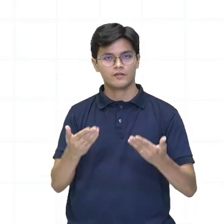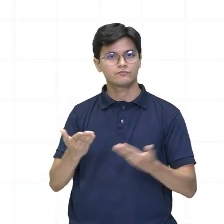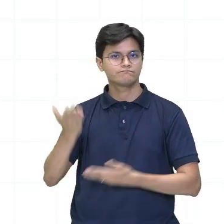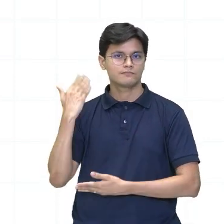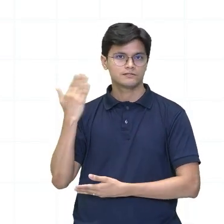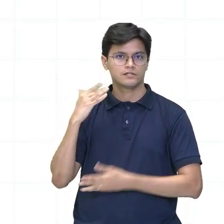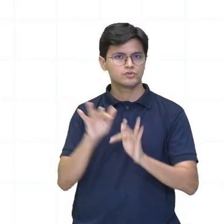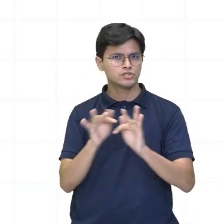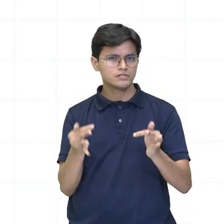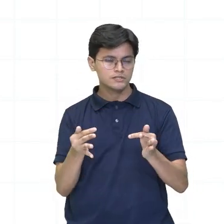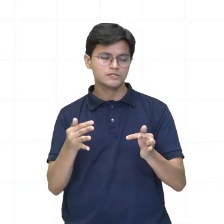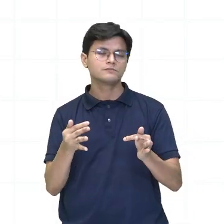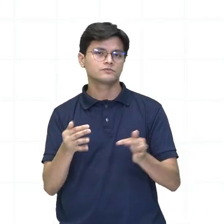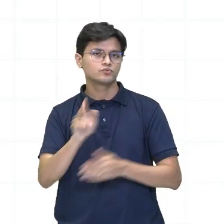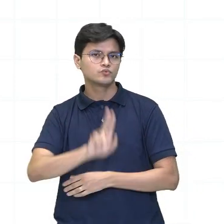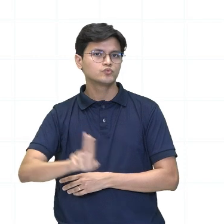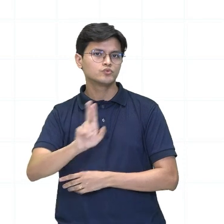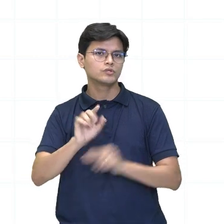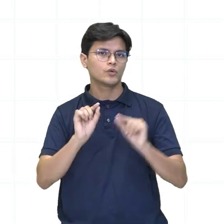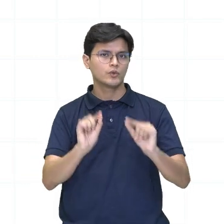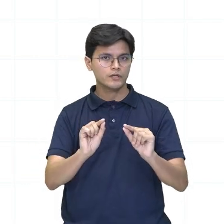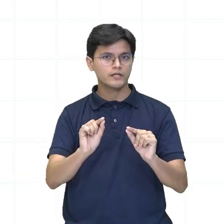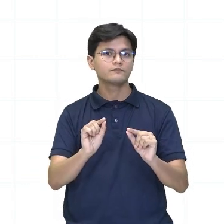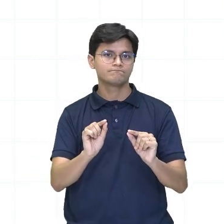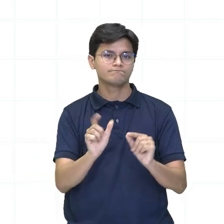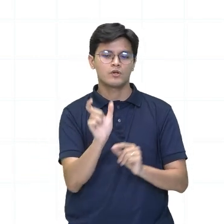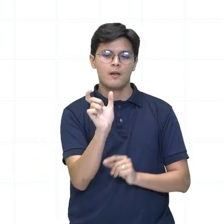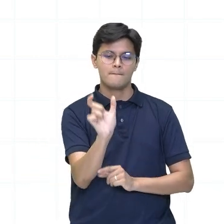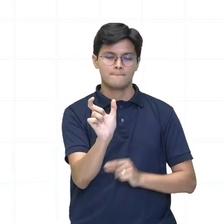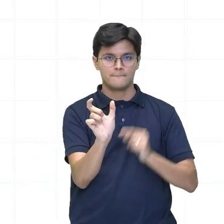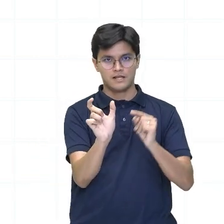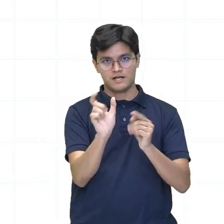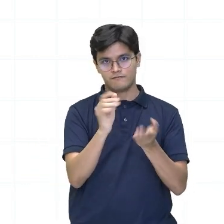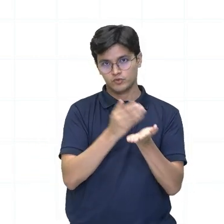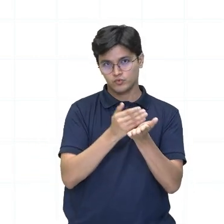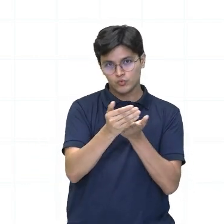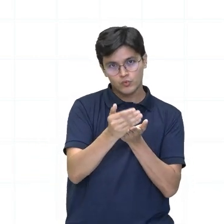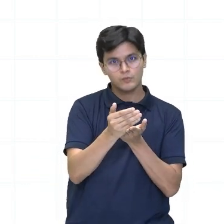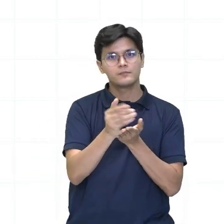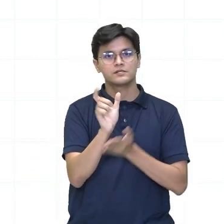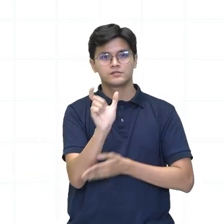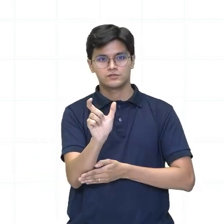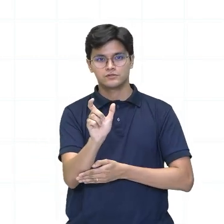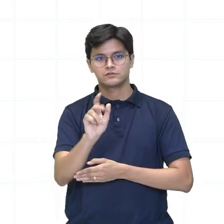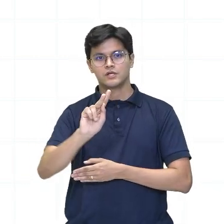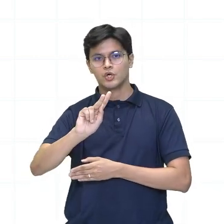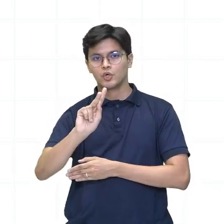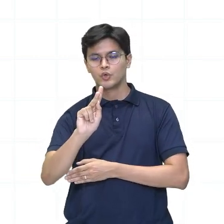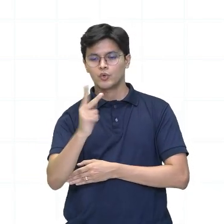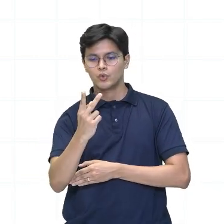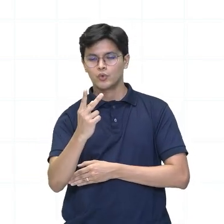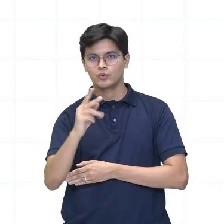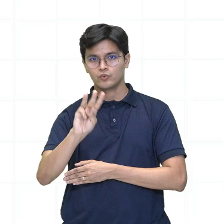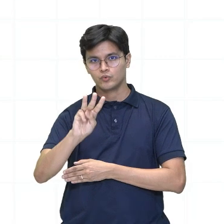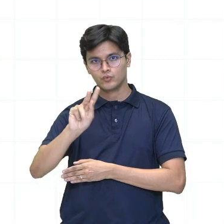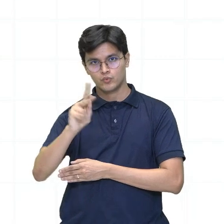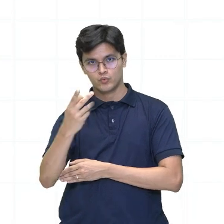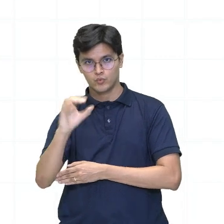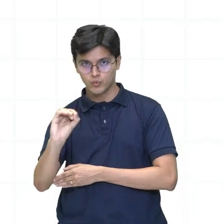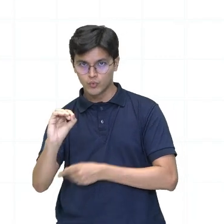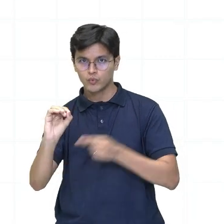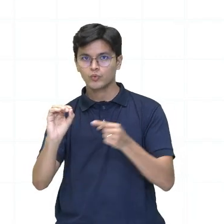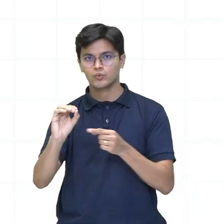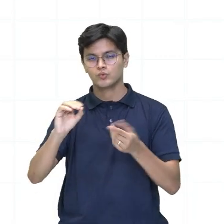simples, eu vou usar logo no início. Who, que quer dizer quem, what, o que